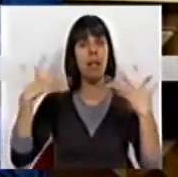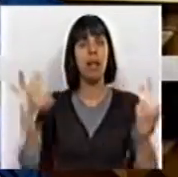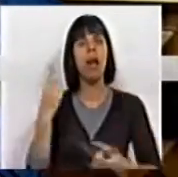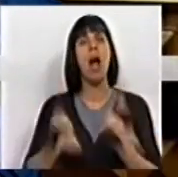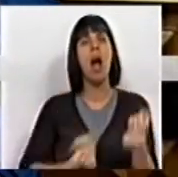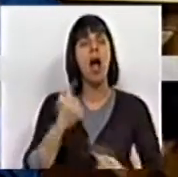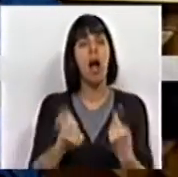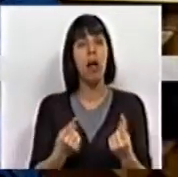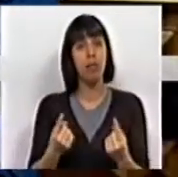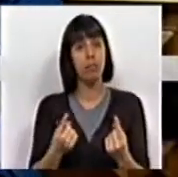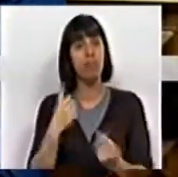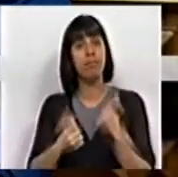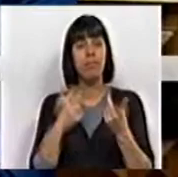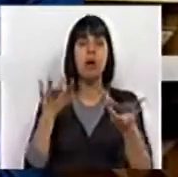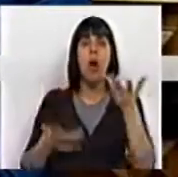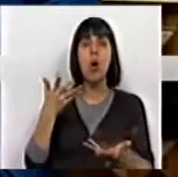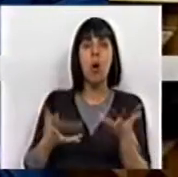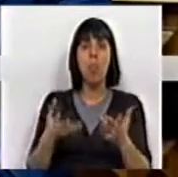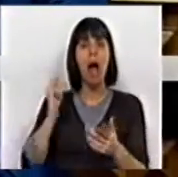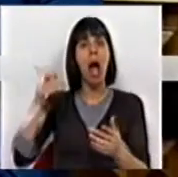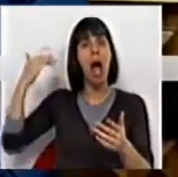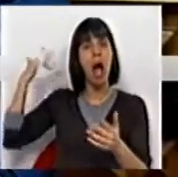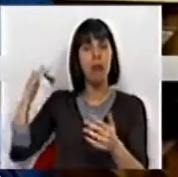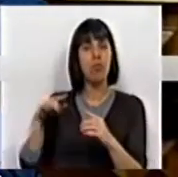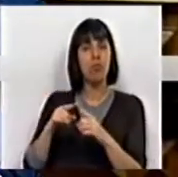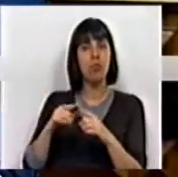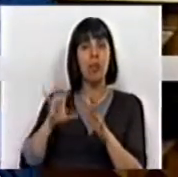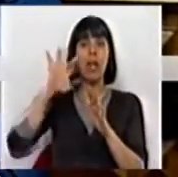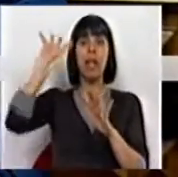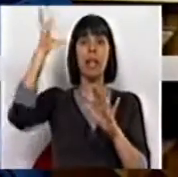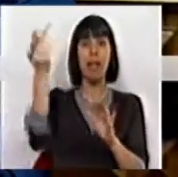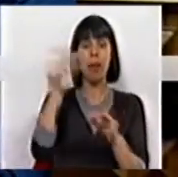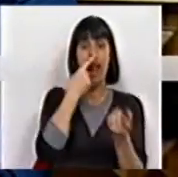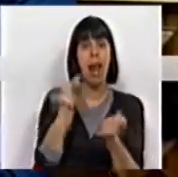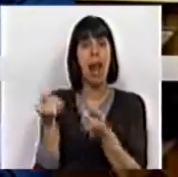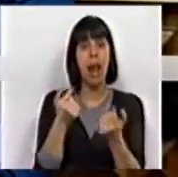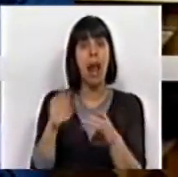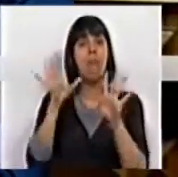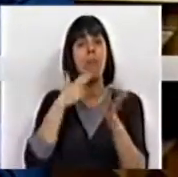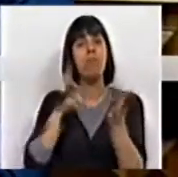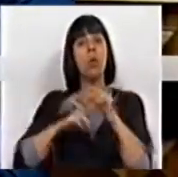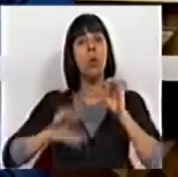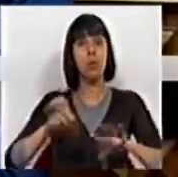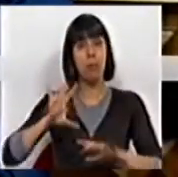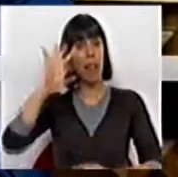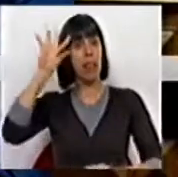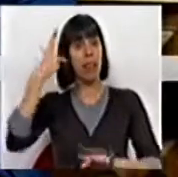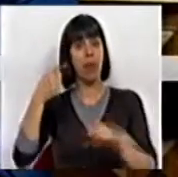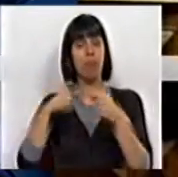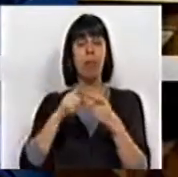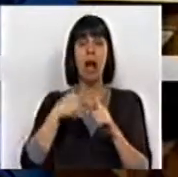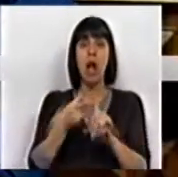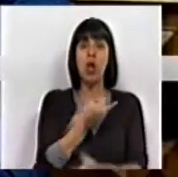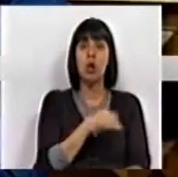e em alguma comparação entre anos de condições climatéricas semelhantes, mas o que se passa com estas condições climatéricas